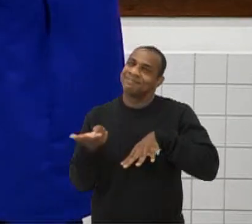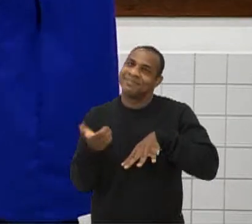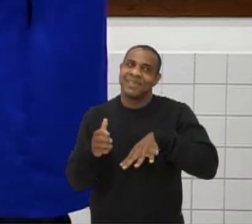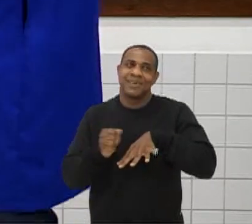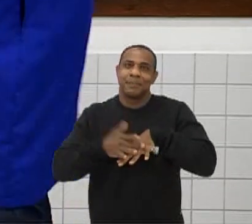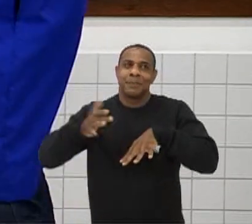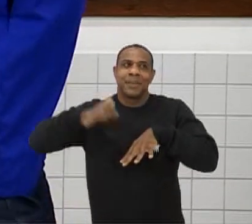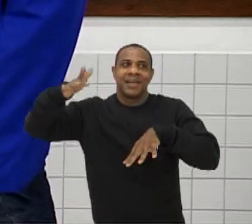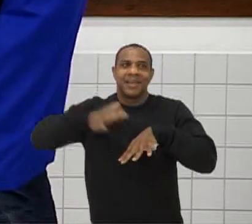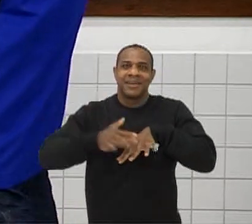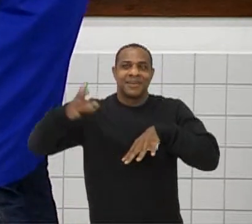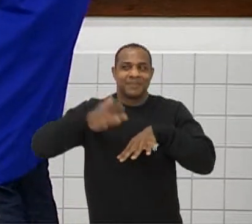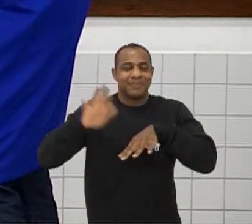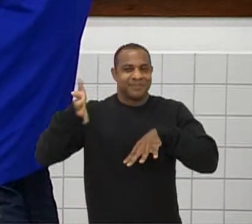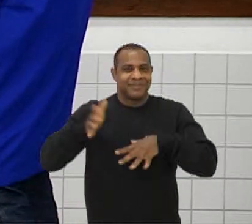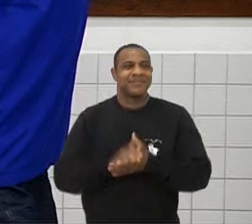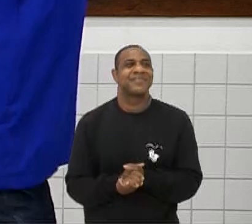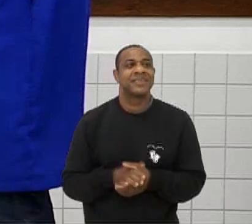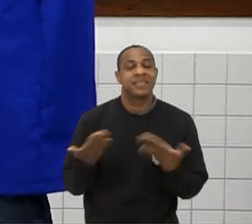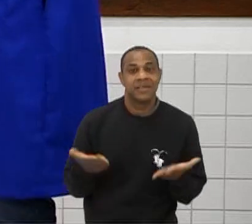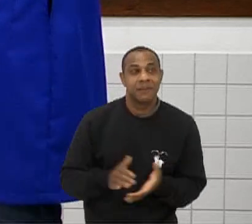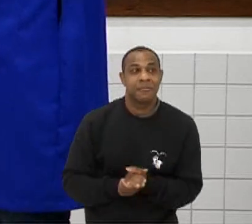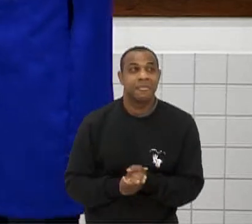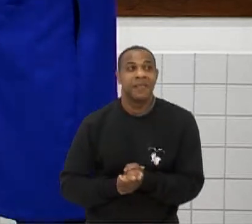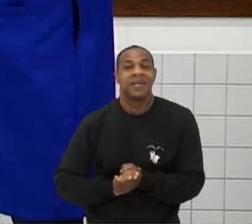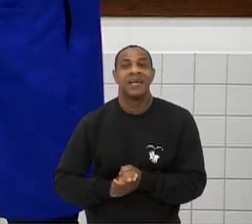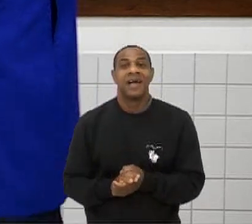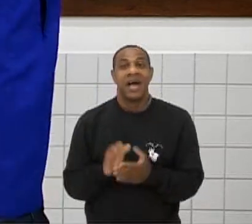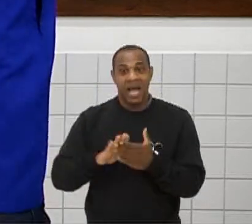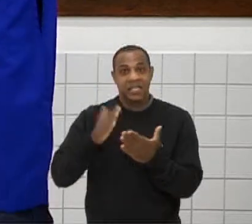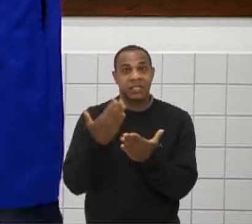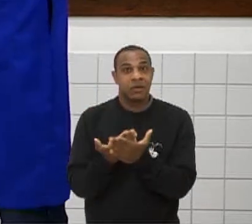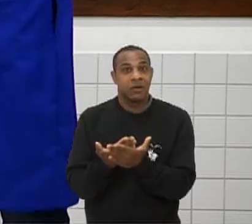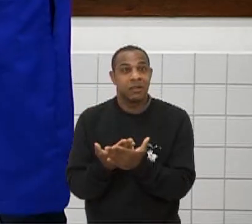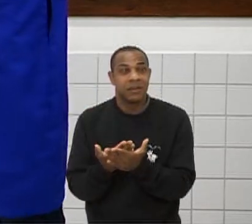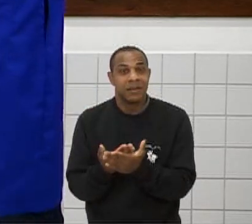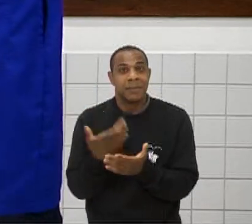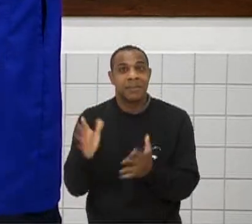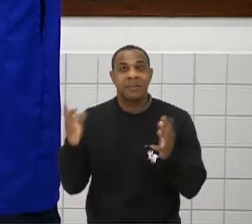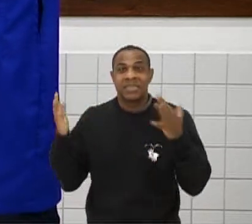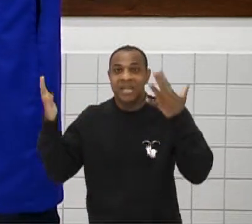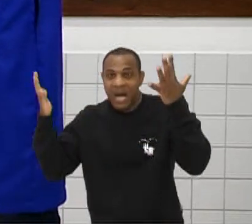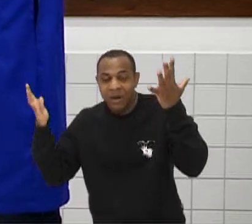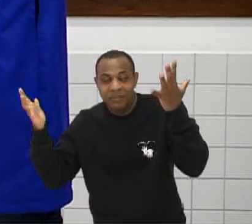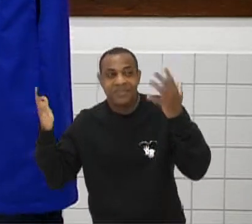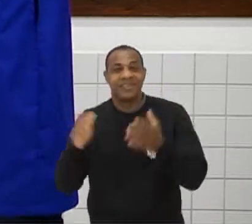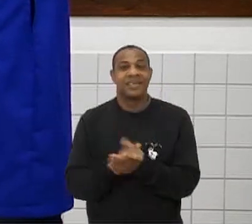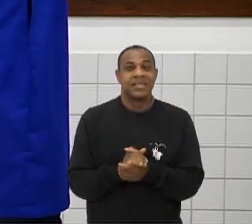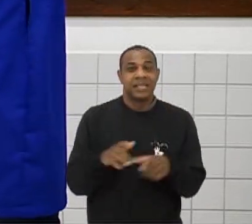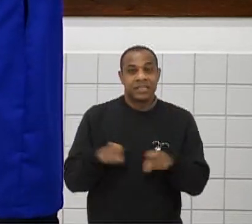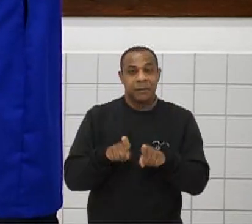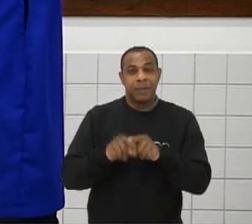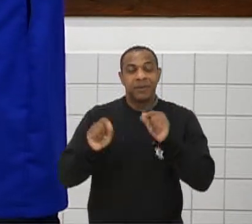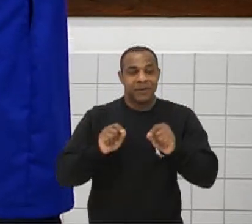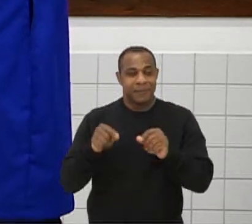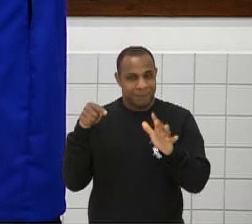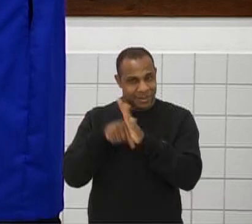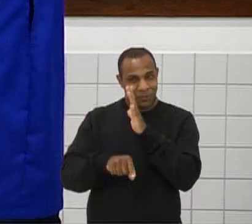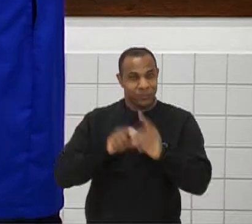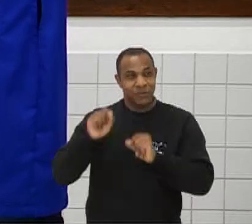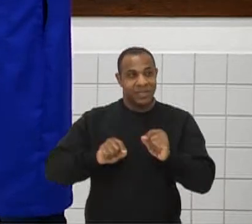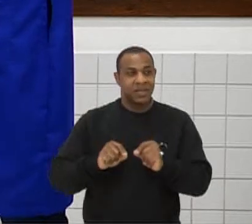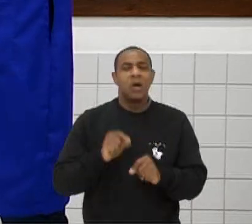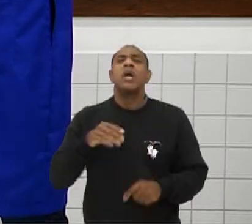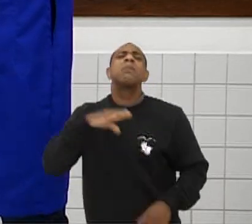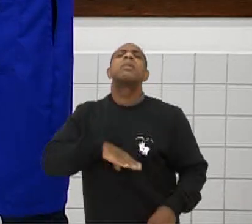E a Melissa do Colégio Estadual Frentino Saxer pede um salve para ela, assim como também pergunta aqui, o